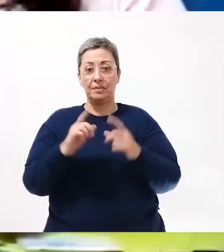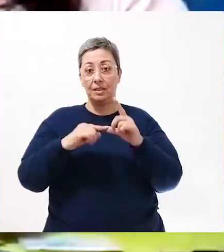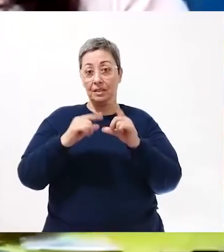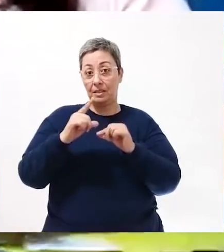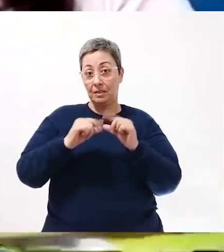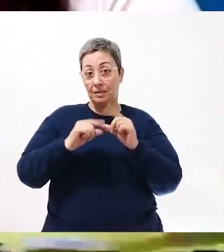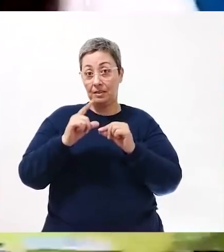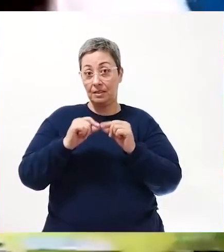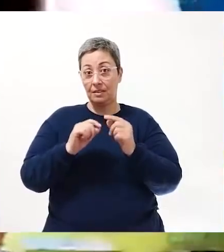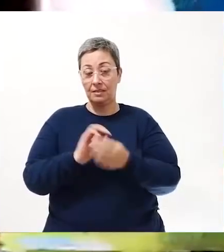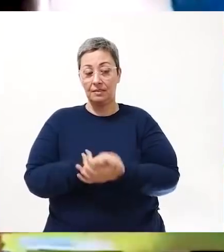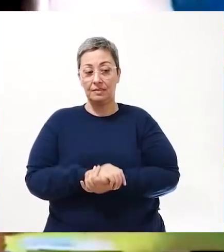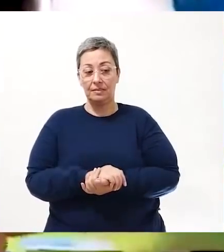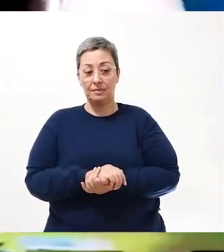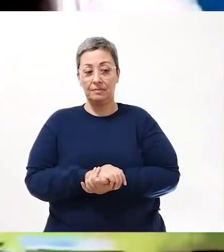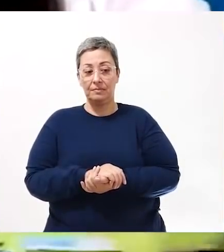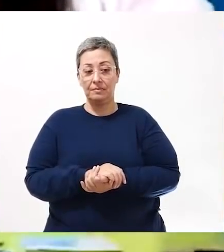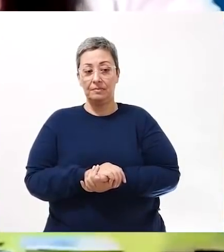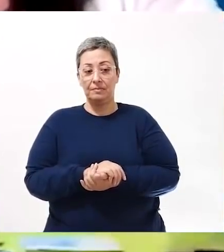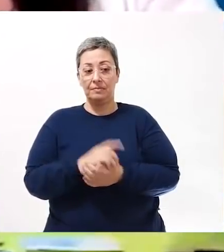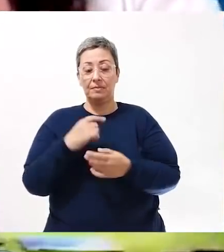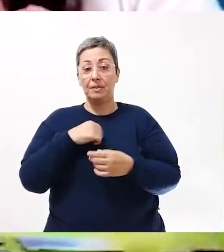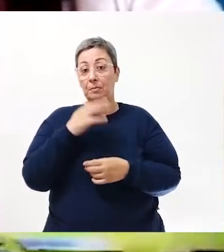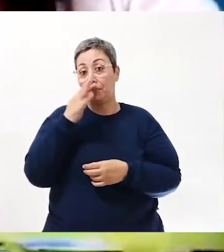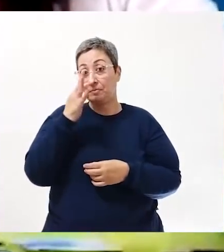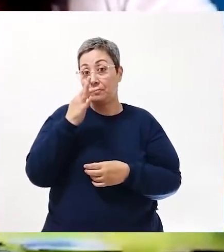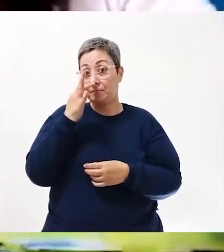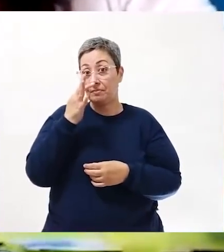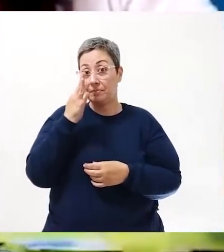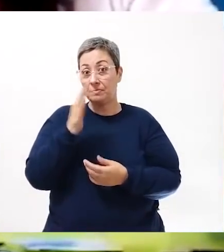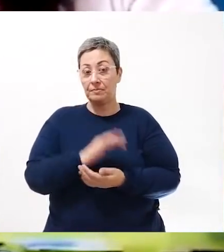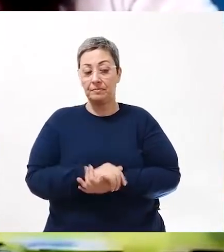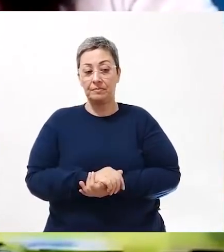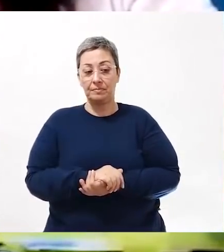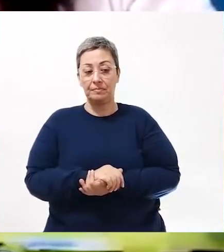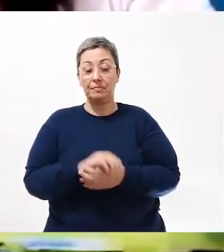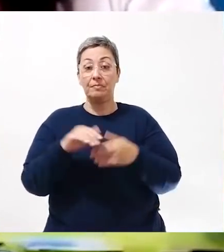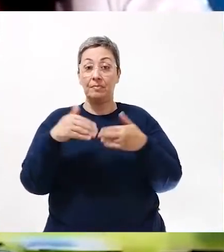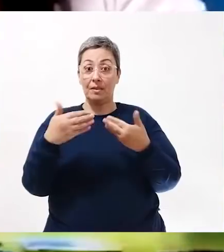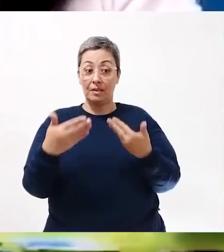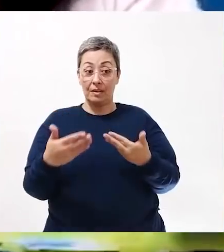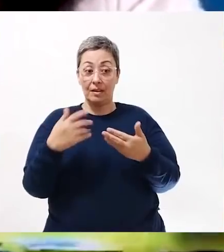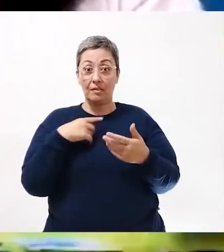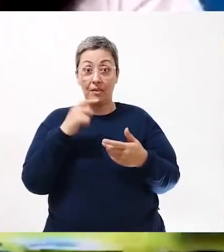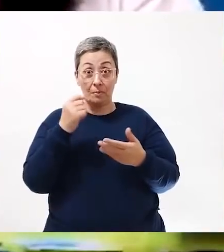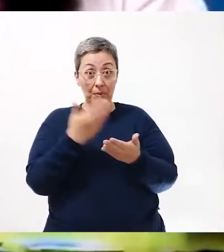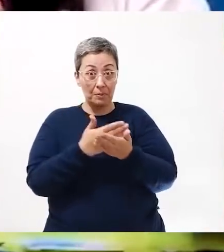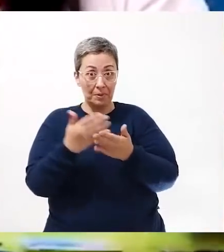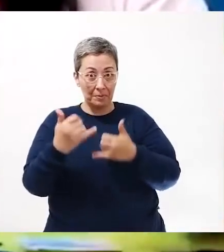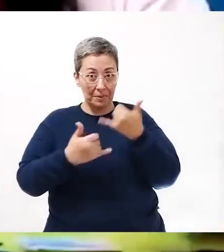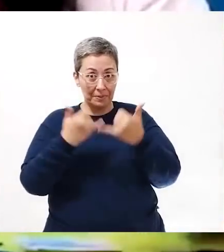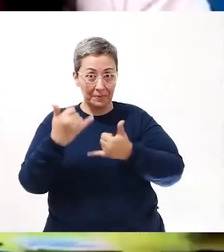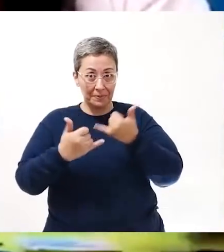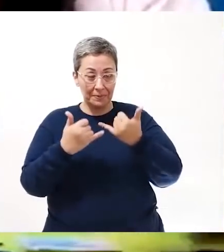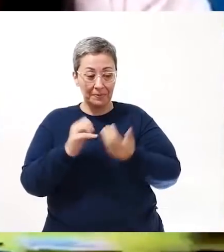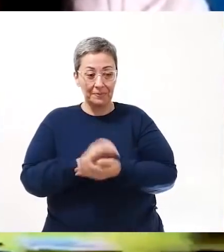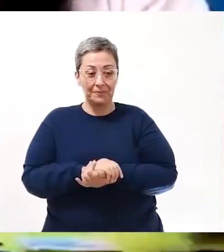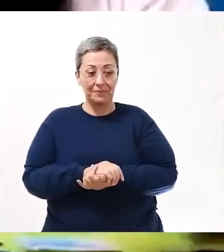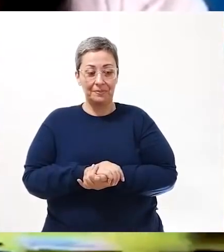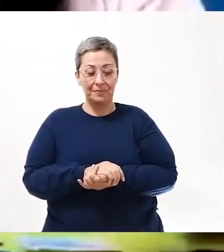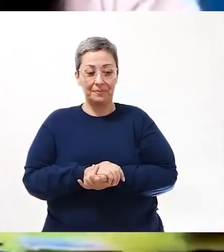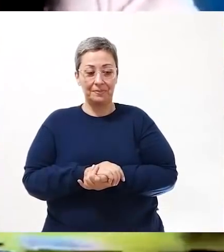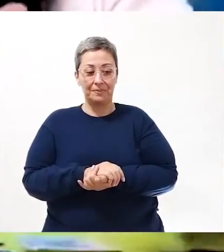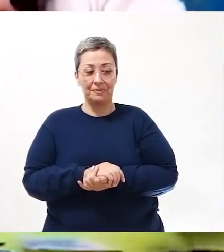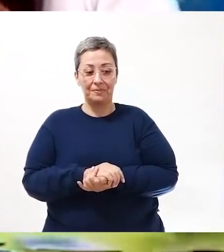Uma estrelinha, uma flor. Então, vamos começar a